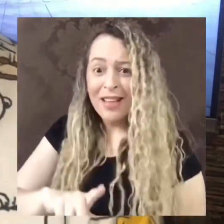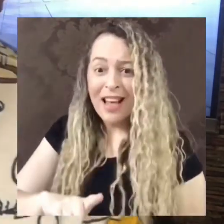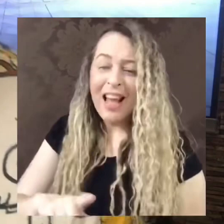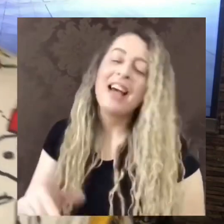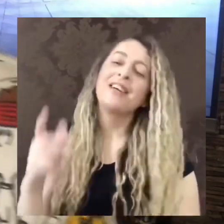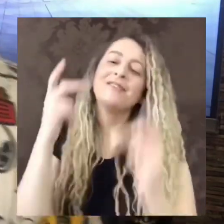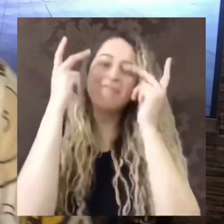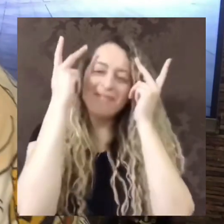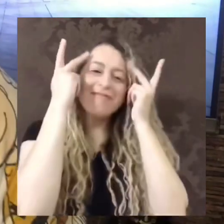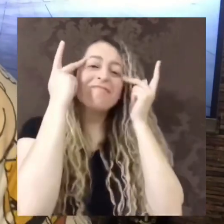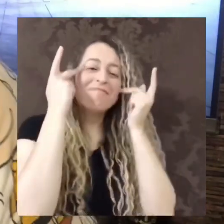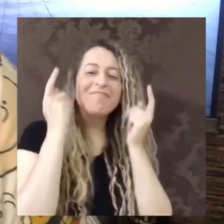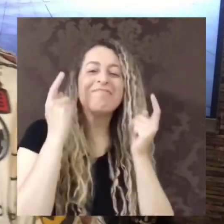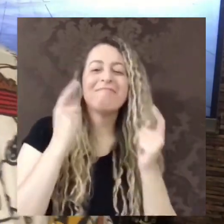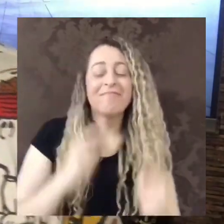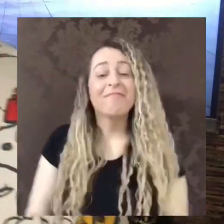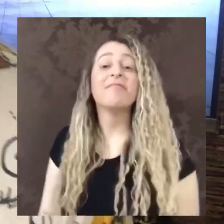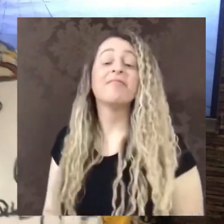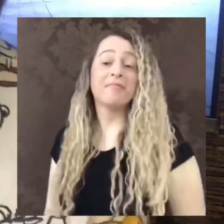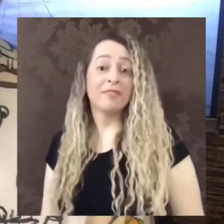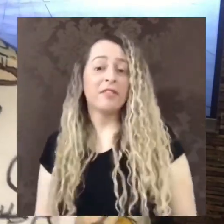Ser diferente é